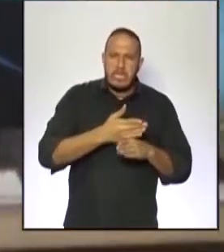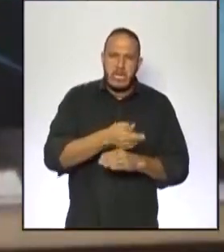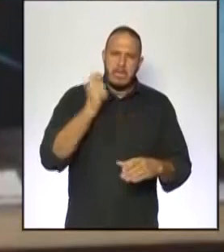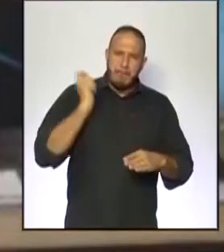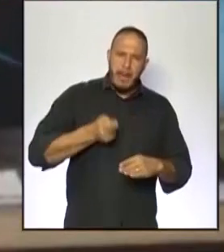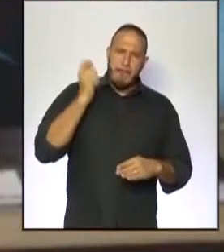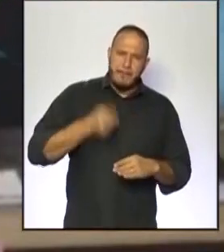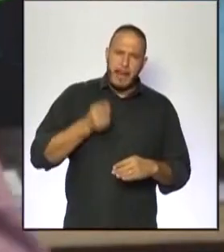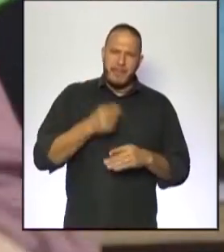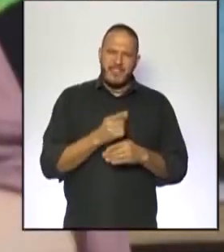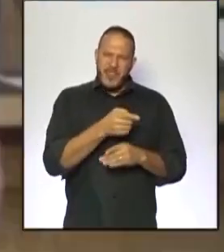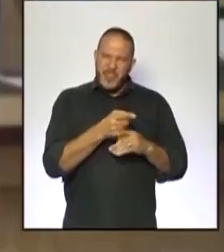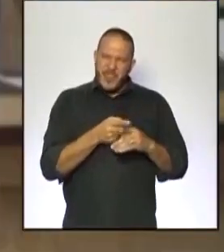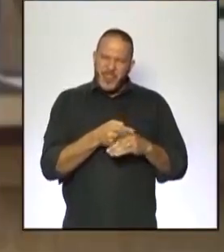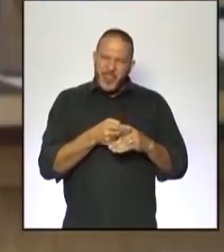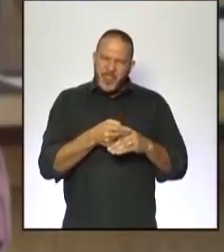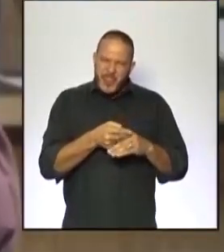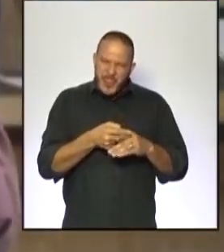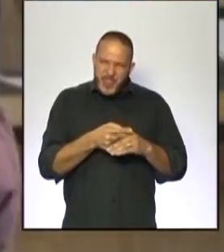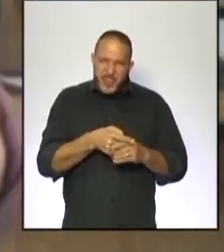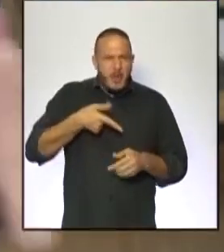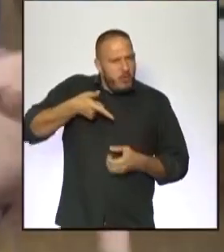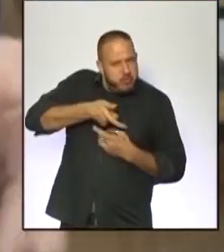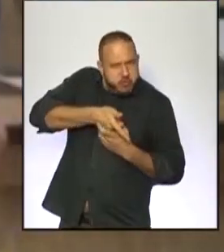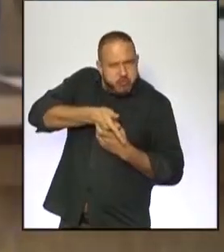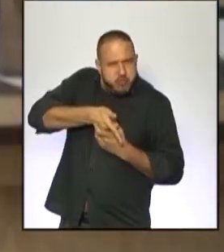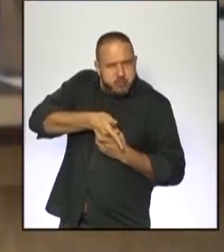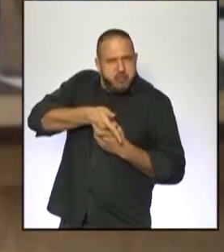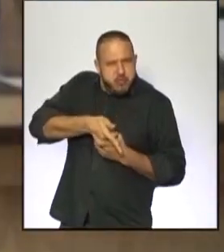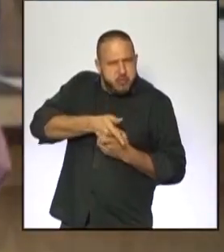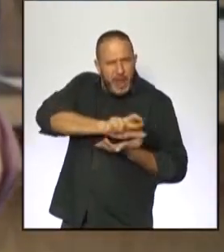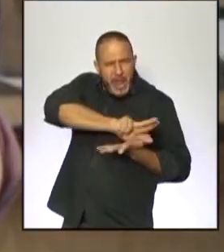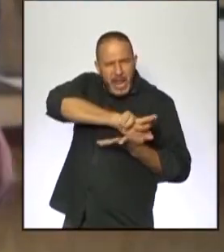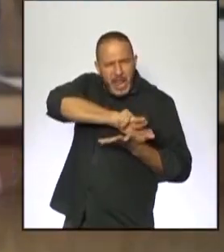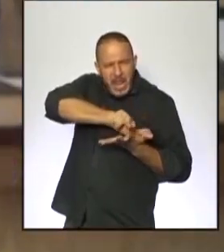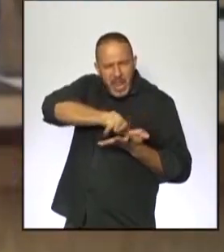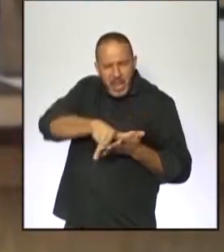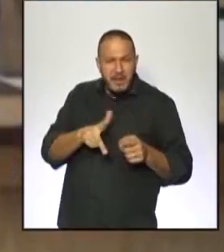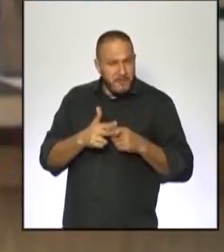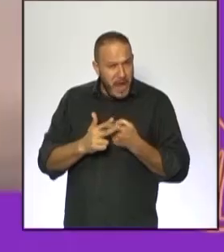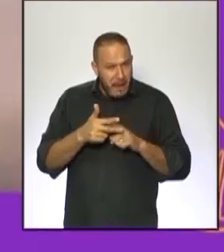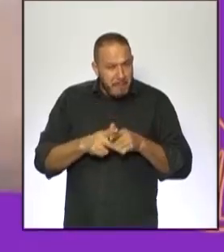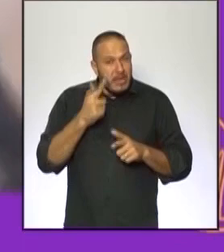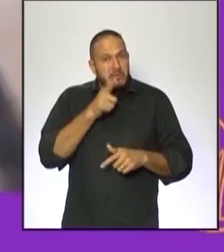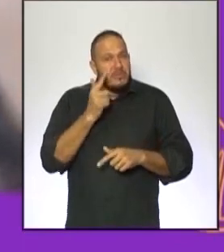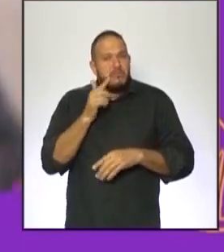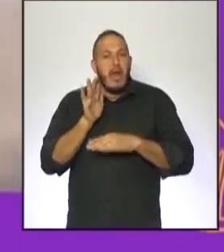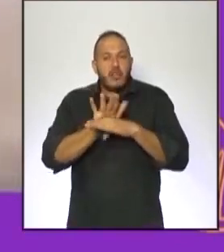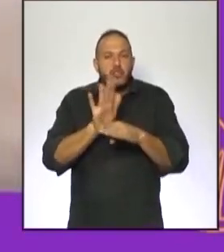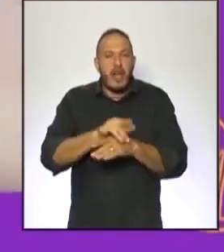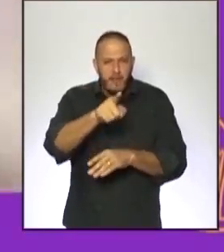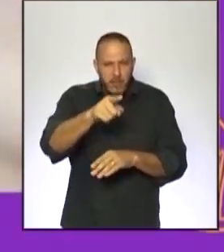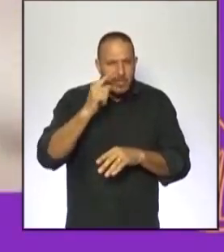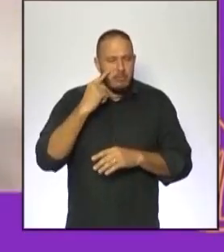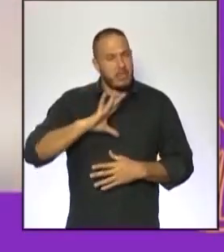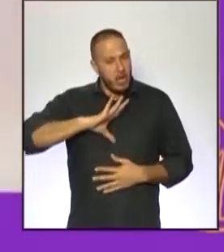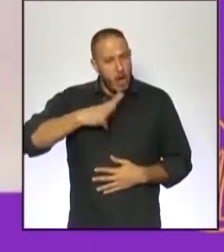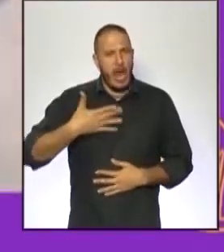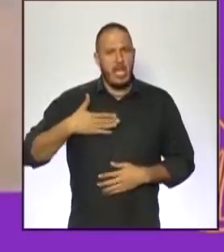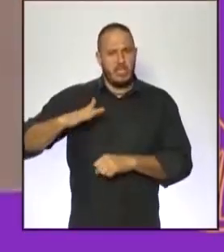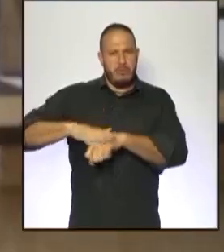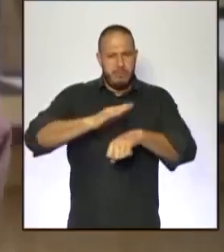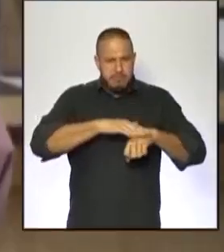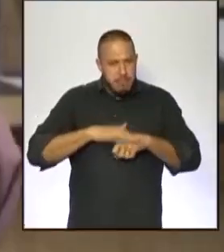martelo, serra tico-tico, furadeira, todo tipo de ferramenta para ajudar você a botar a mão na